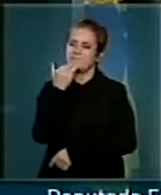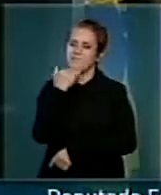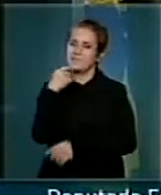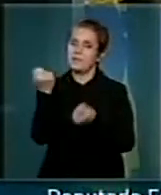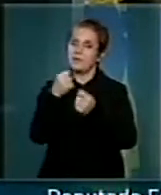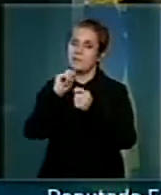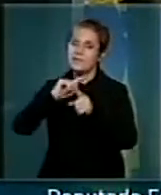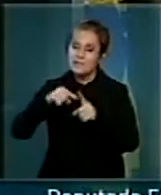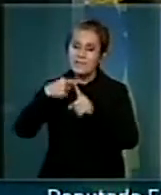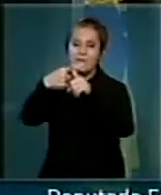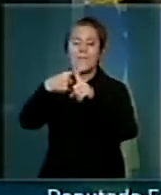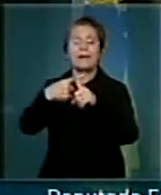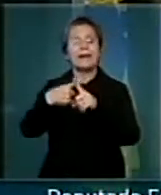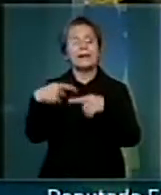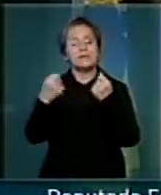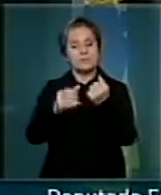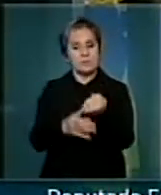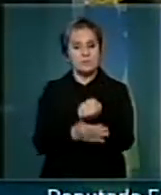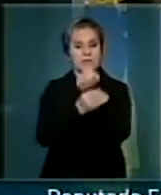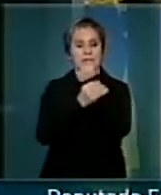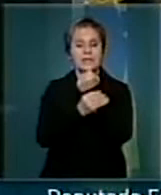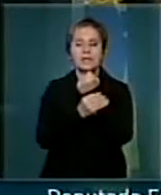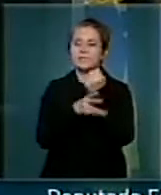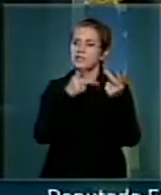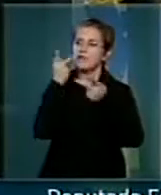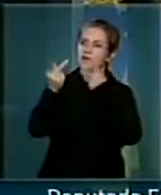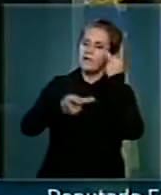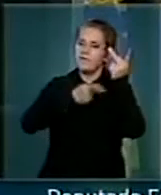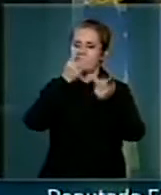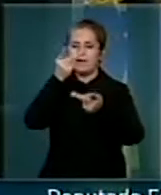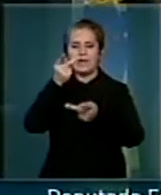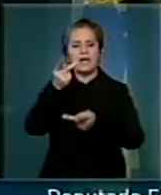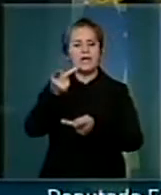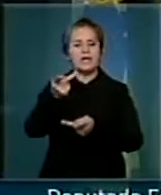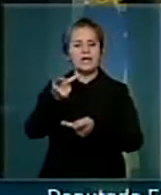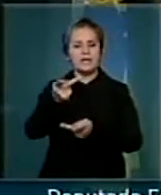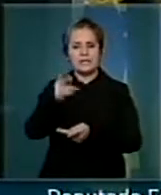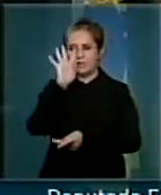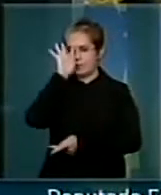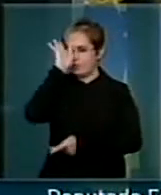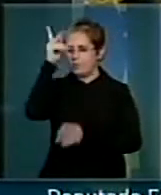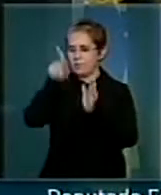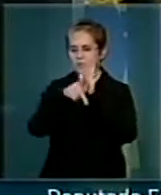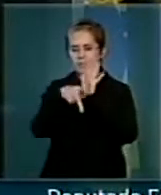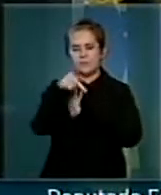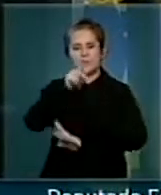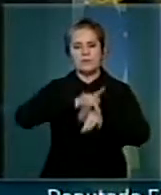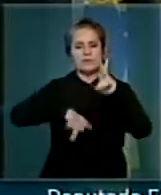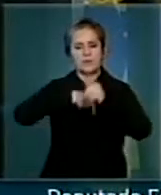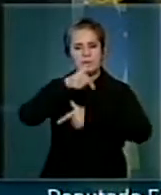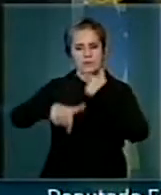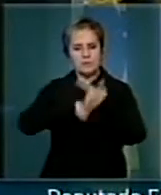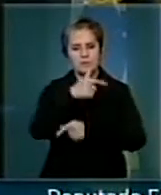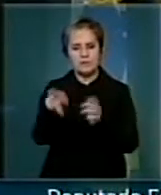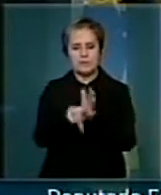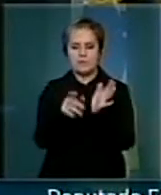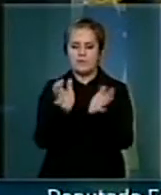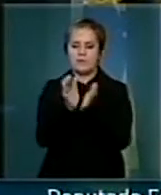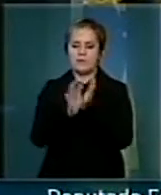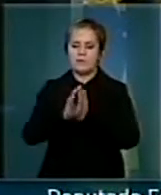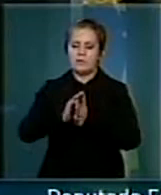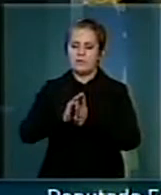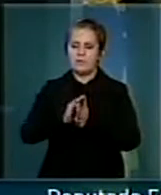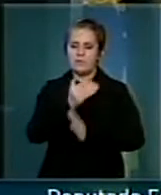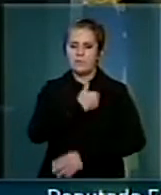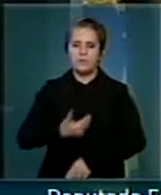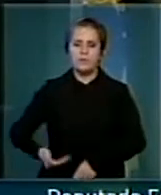preciso mais, era preciso garantir voz e vez para os trabalhadores, para as classes populares, para aqueles que nutriam